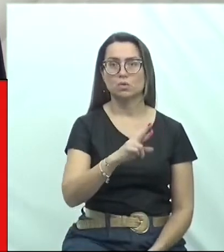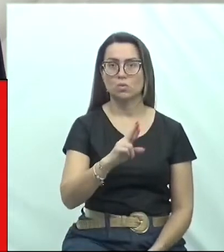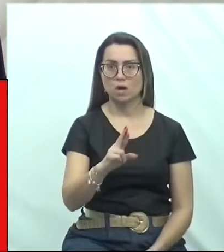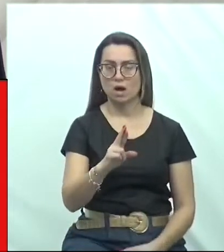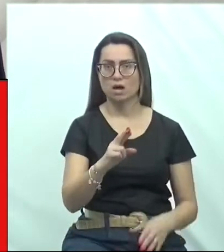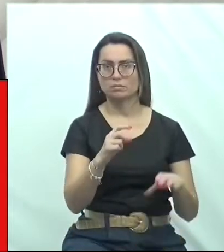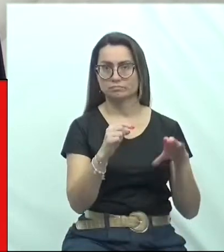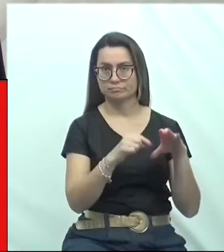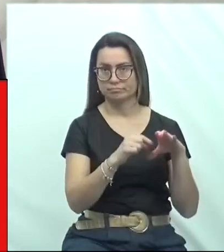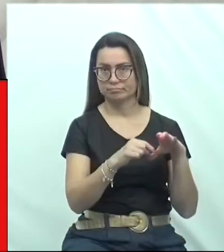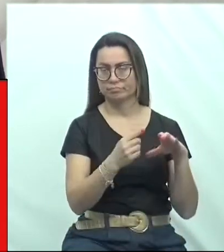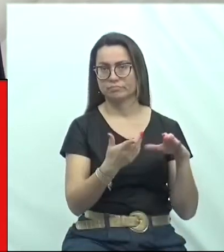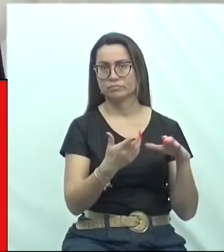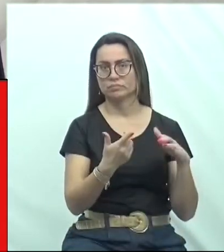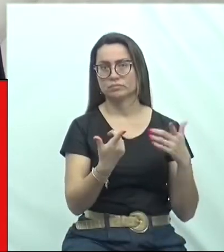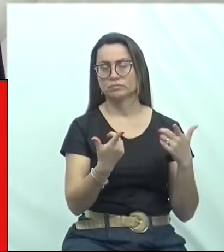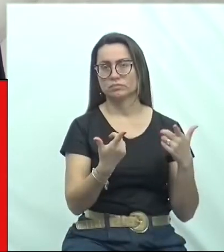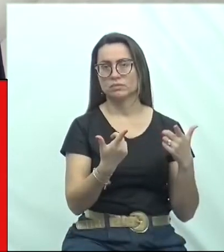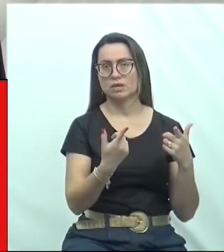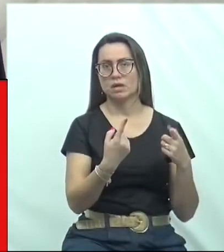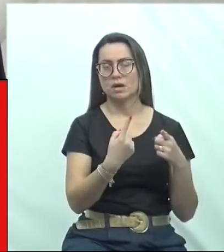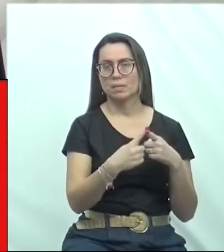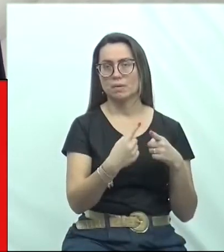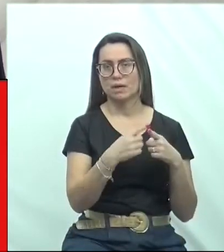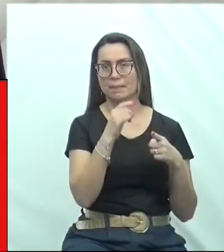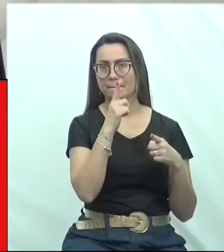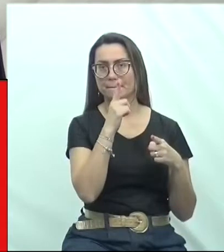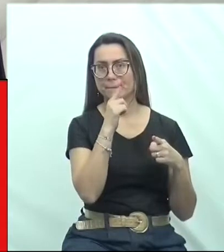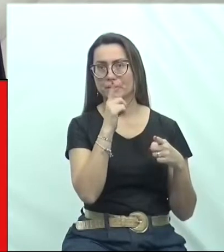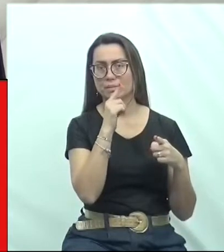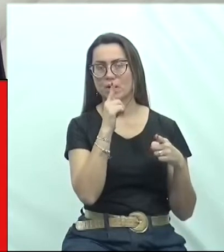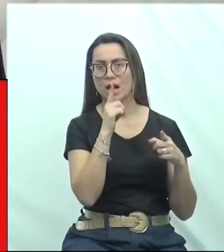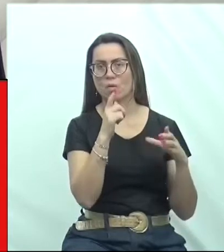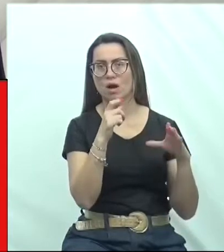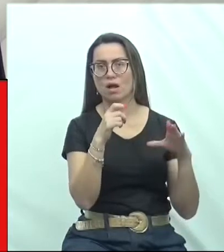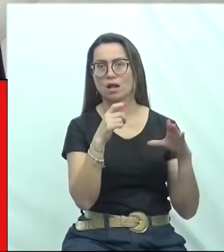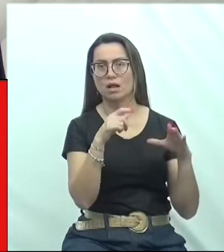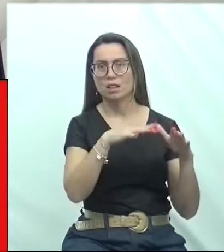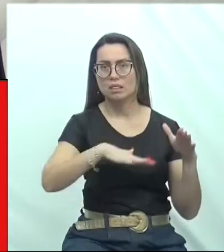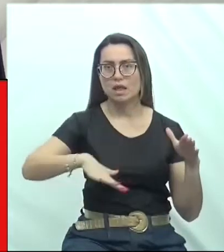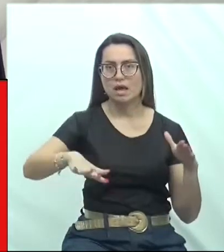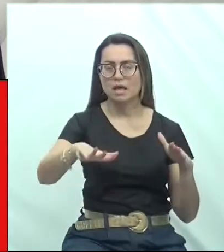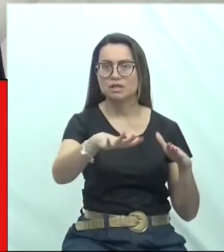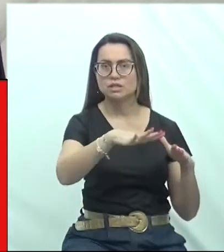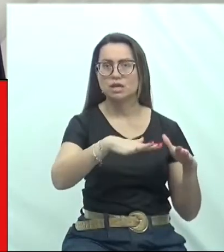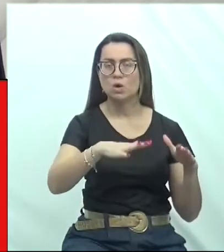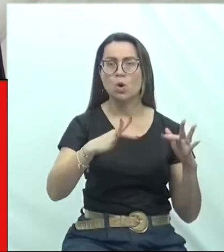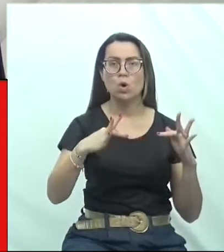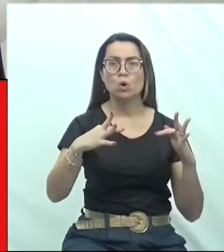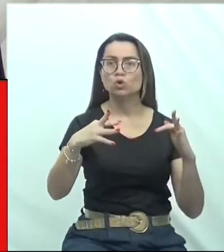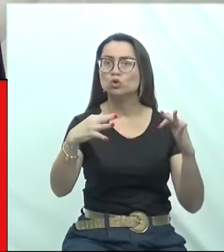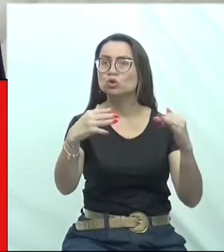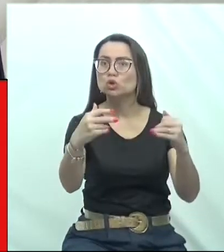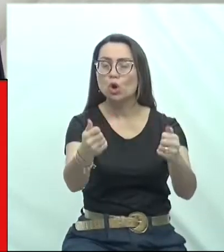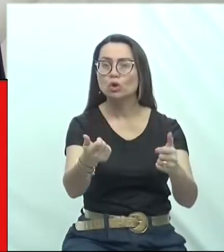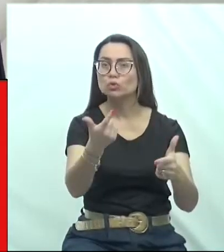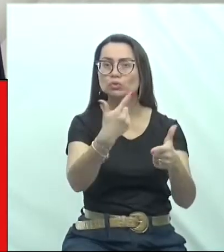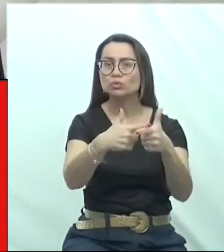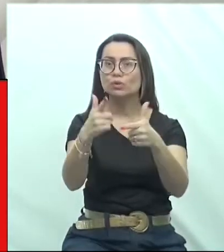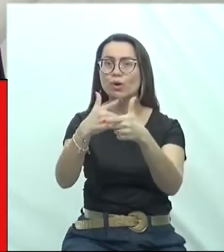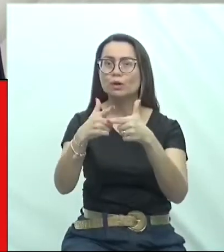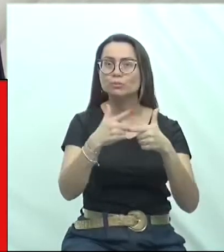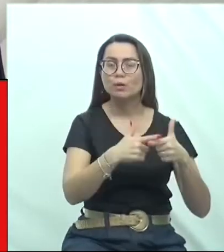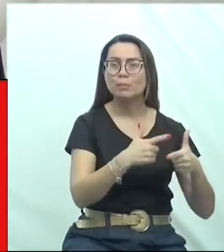possivelmente ocasionado por um desabastecimento da região, todos os cavaletes estariam com problema de